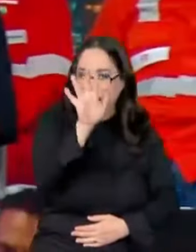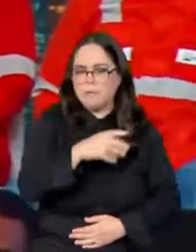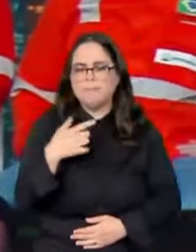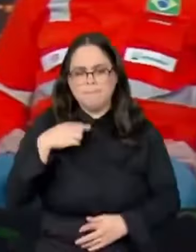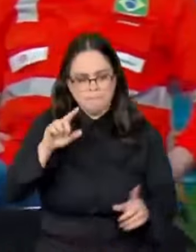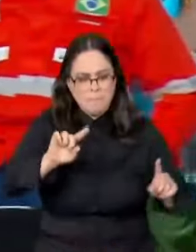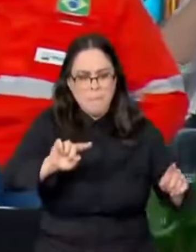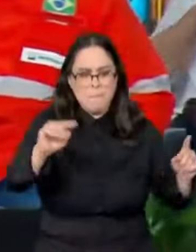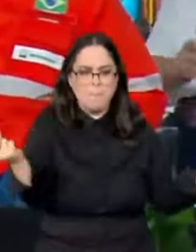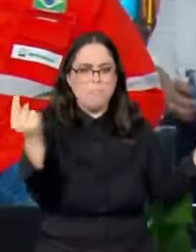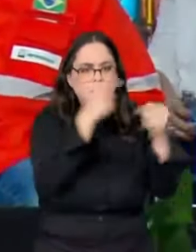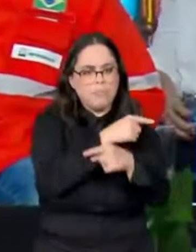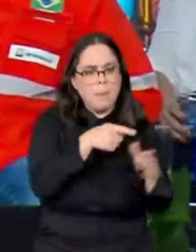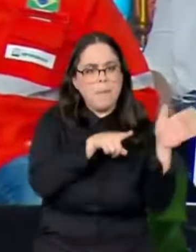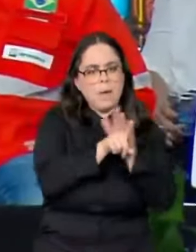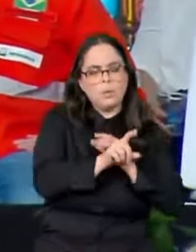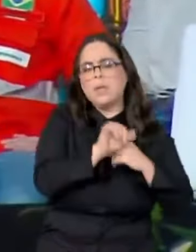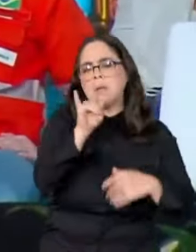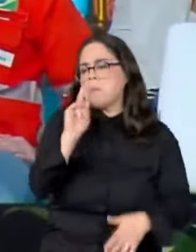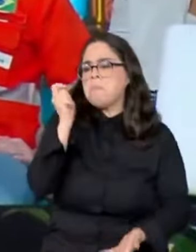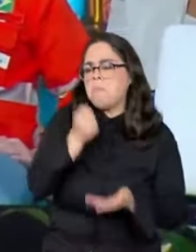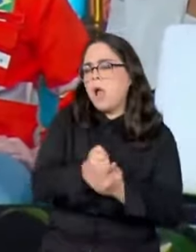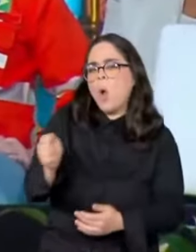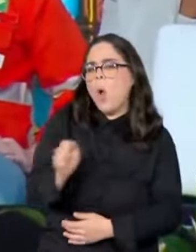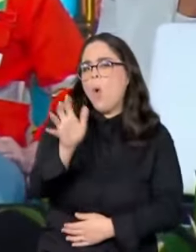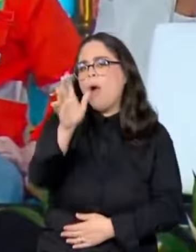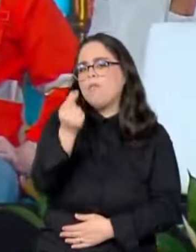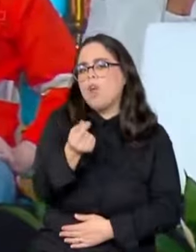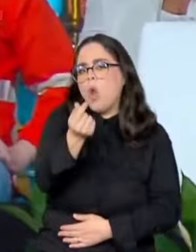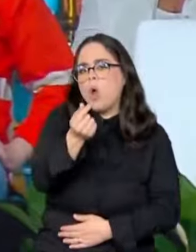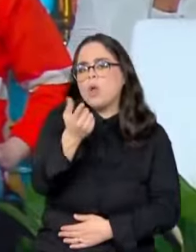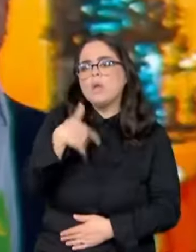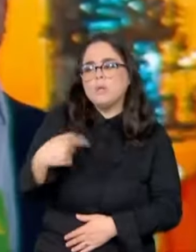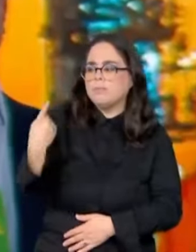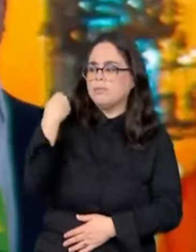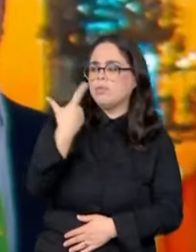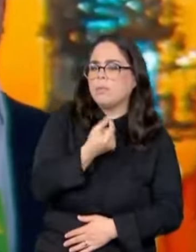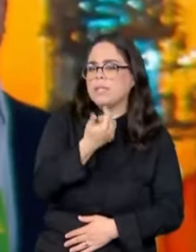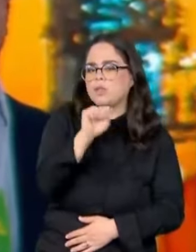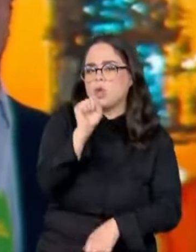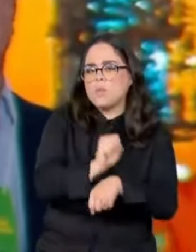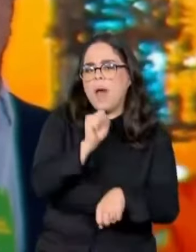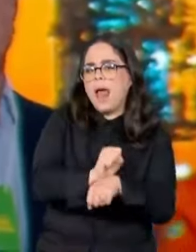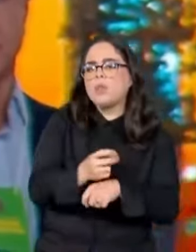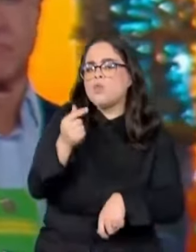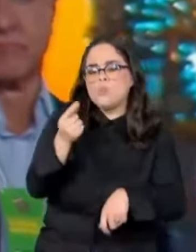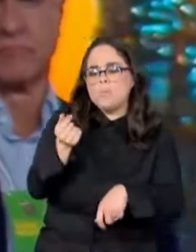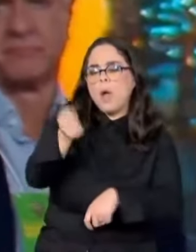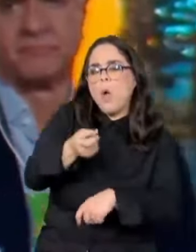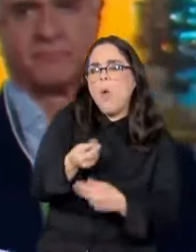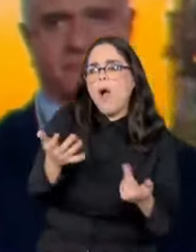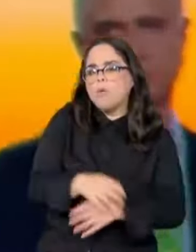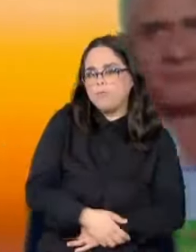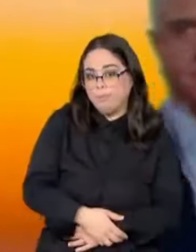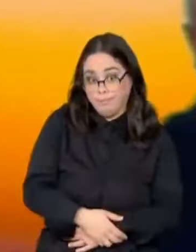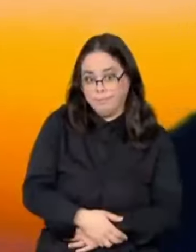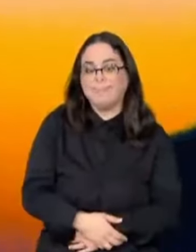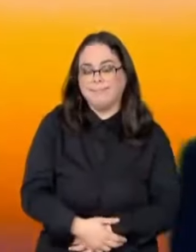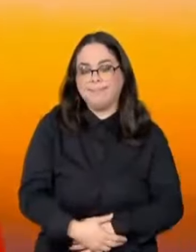ao contrário. Quanto custou paralisar ele desde 2018? Quanto custou?